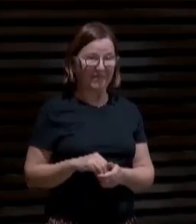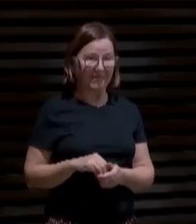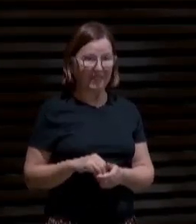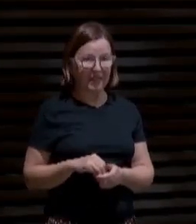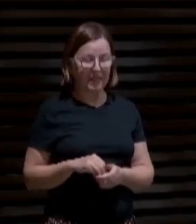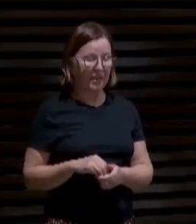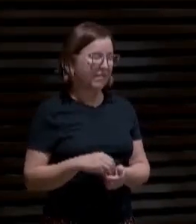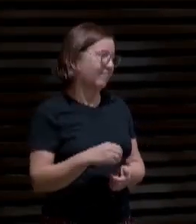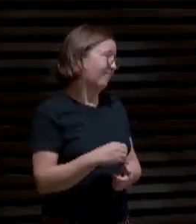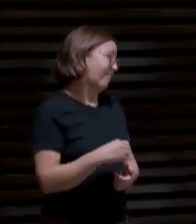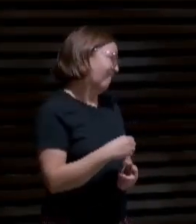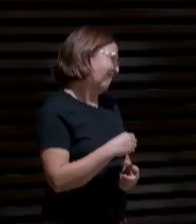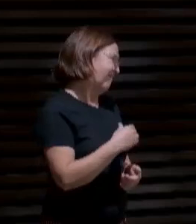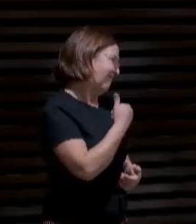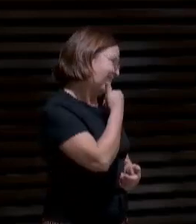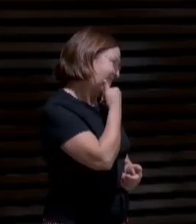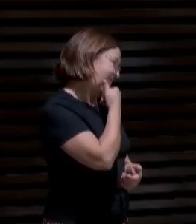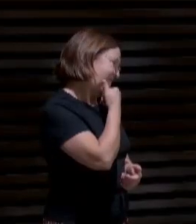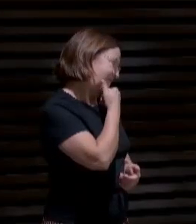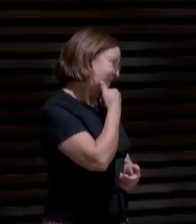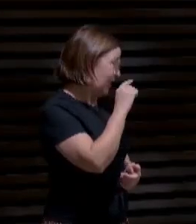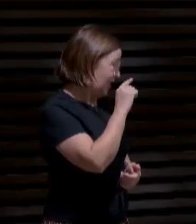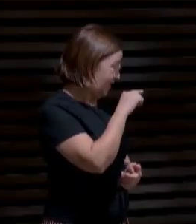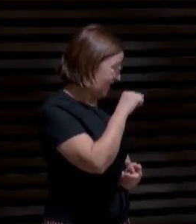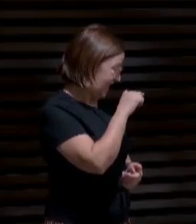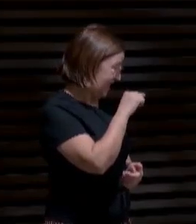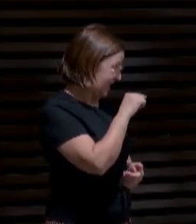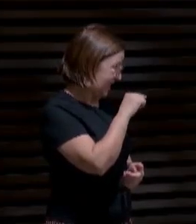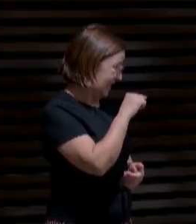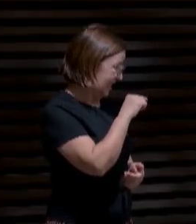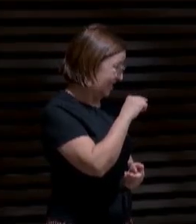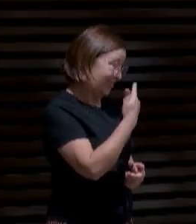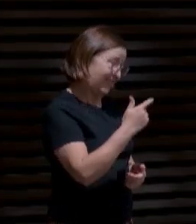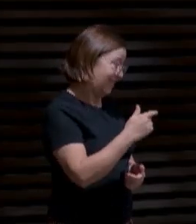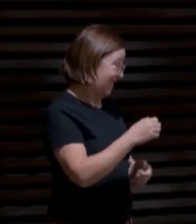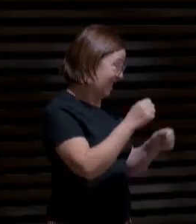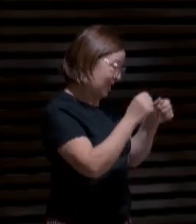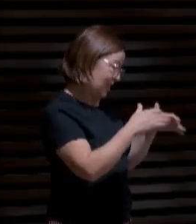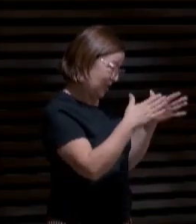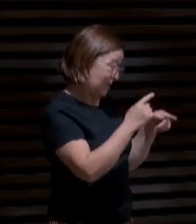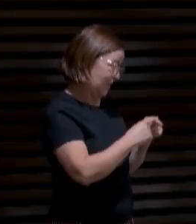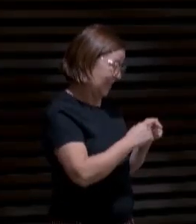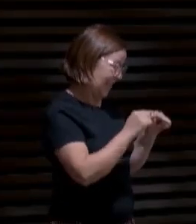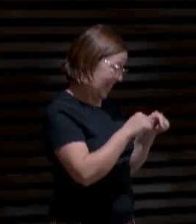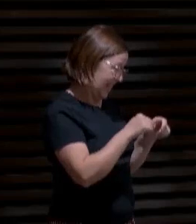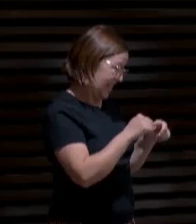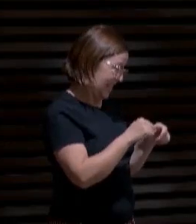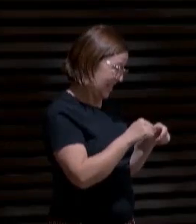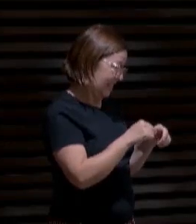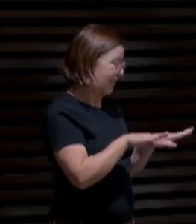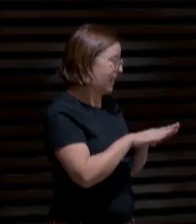Sinto muito, meu filho, você está sem sorte, pois aqui